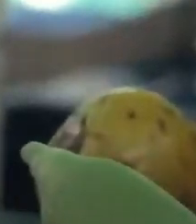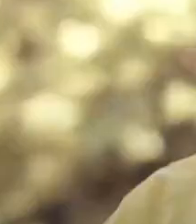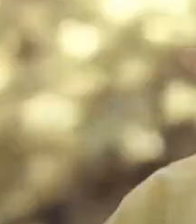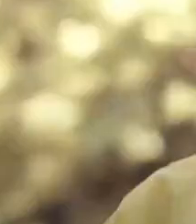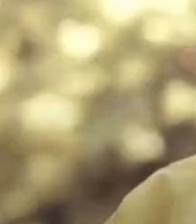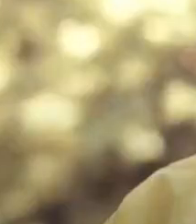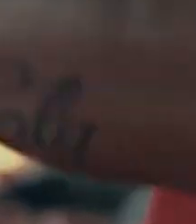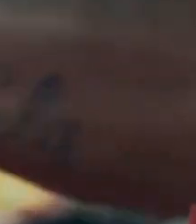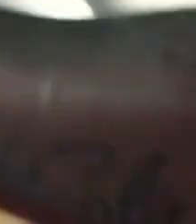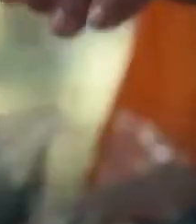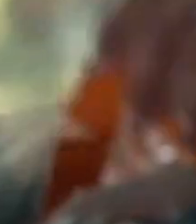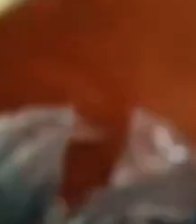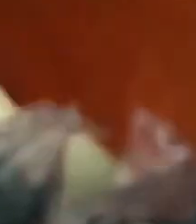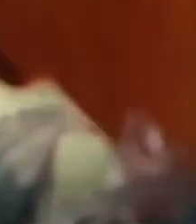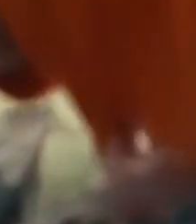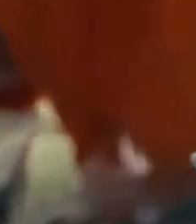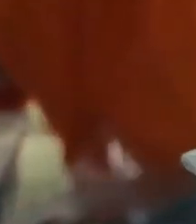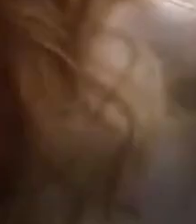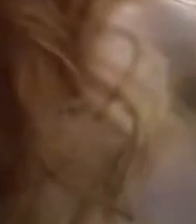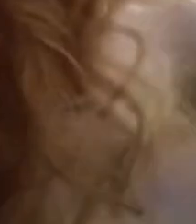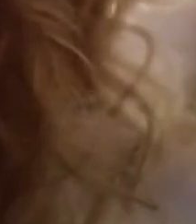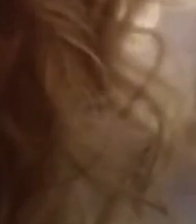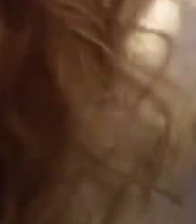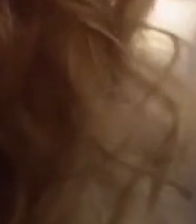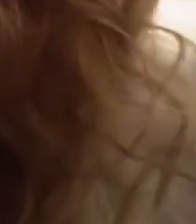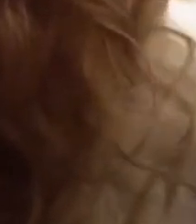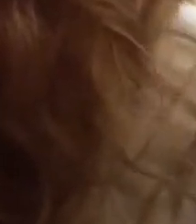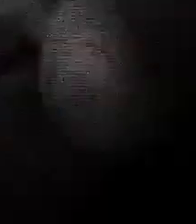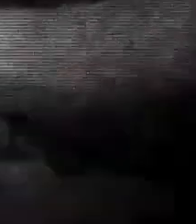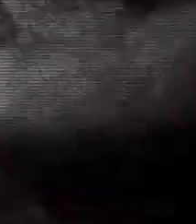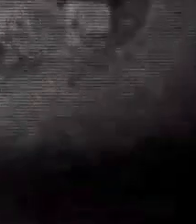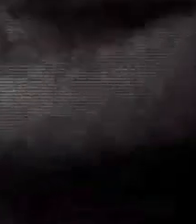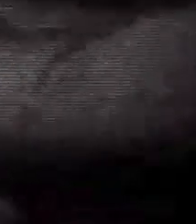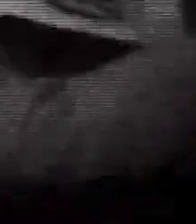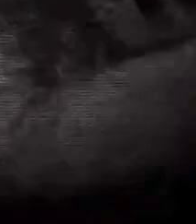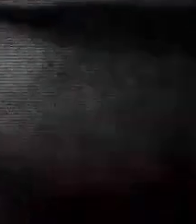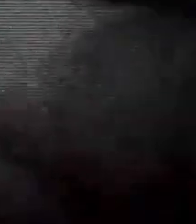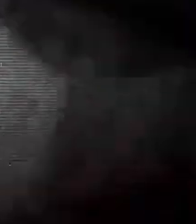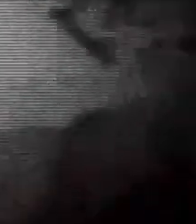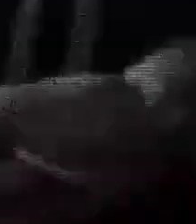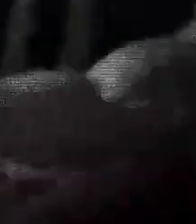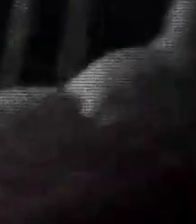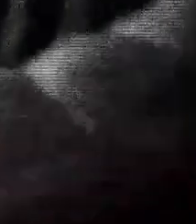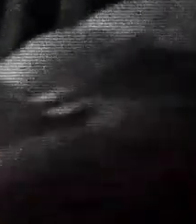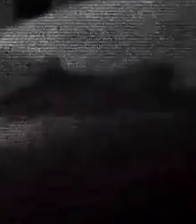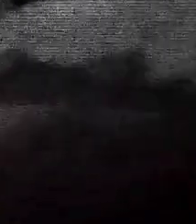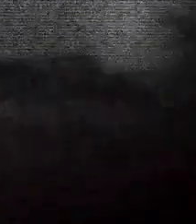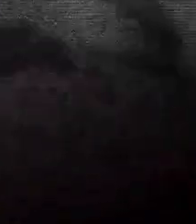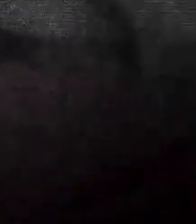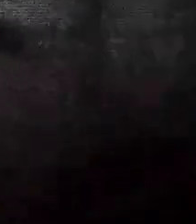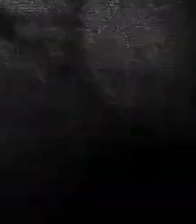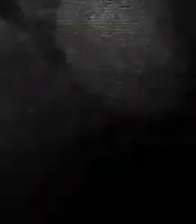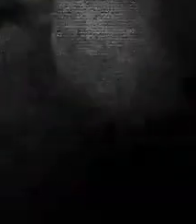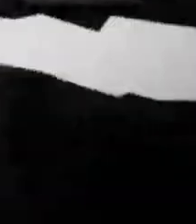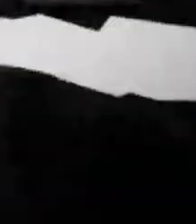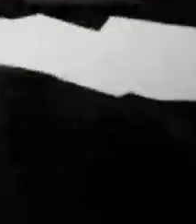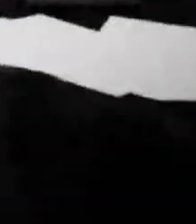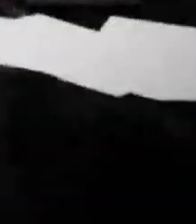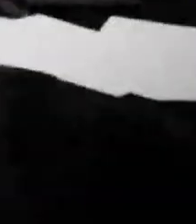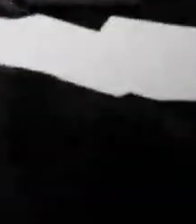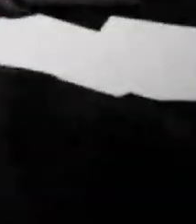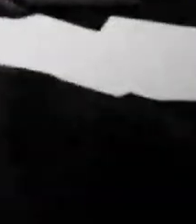povo precisa do auxílio para enfrentar a crise. E o que o governo fez? Cortou o auxílio emergencial. Se lamenta,